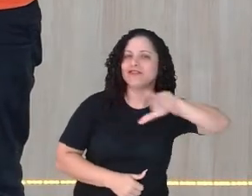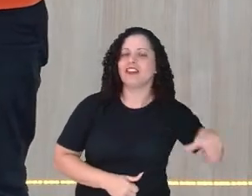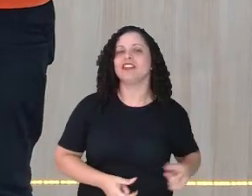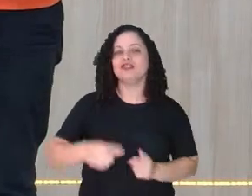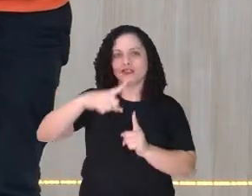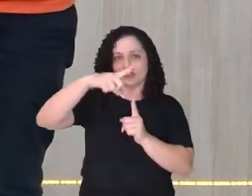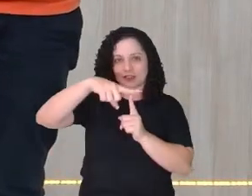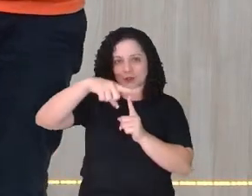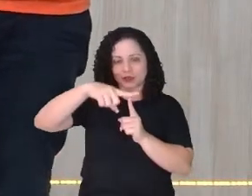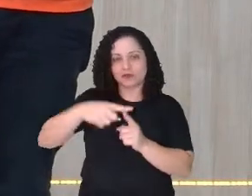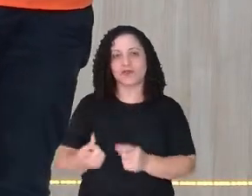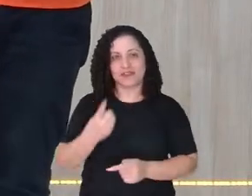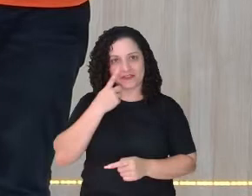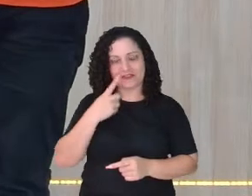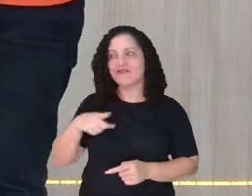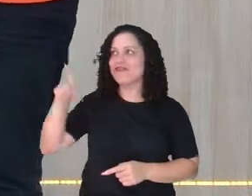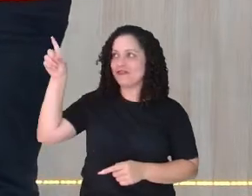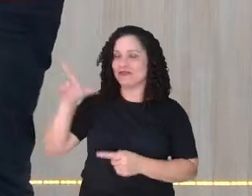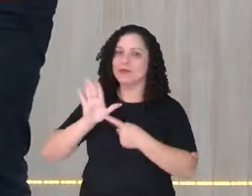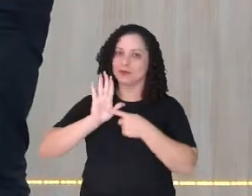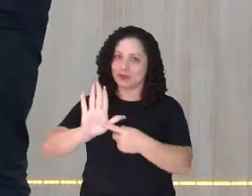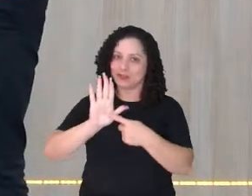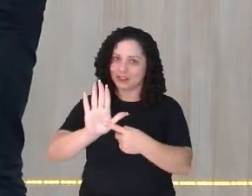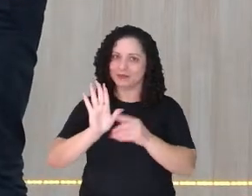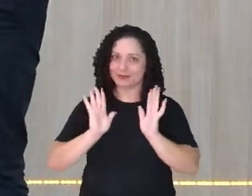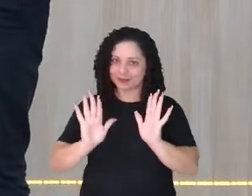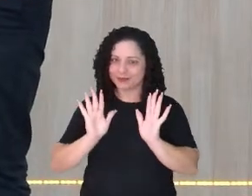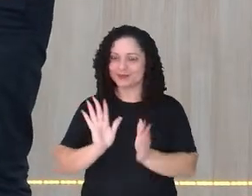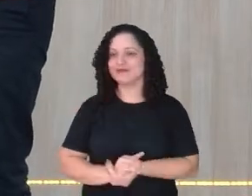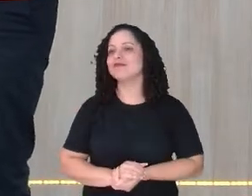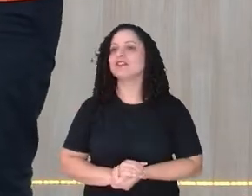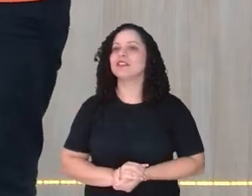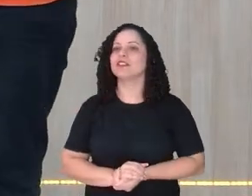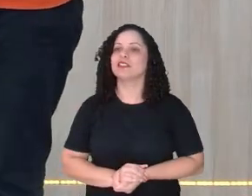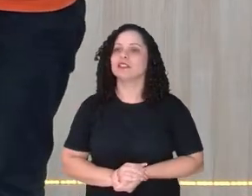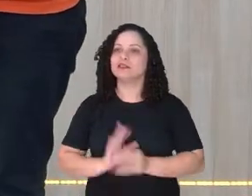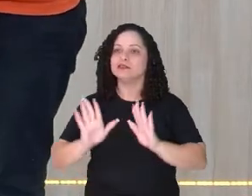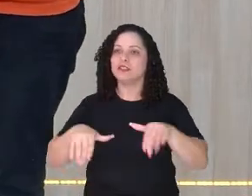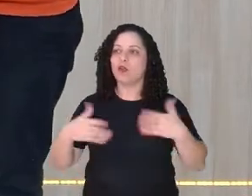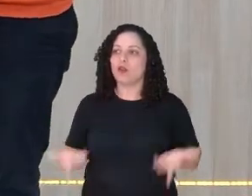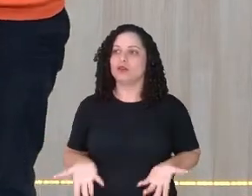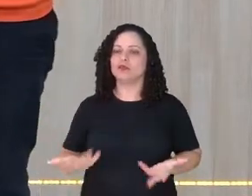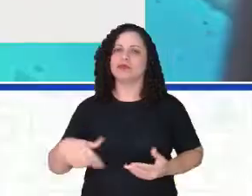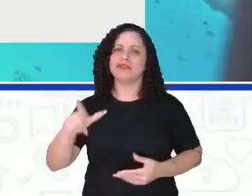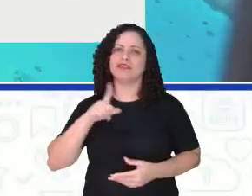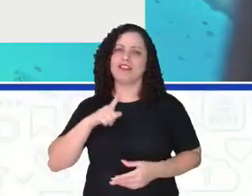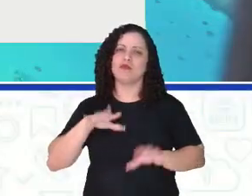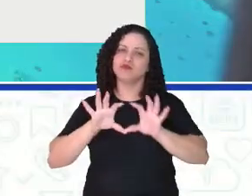outro slide que a gente vai ver aqui, vai chegar na tela para vocês, né? Quando uma separação ocorre